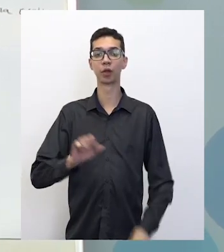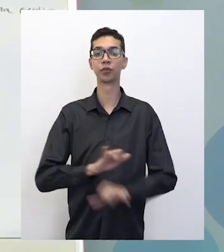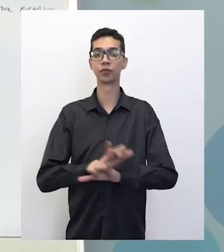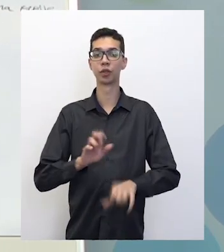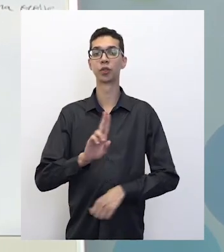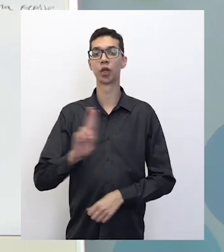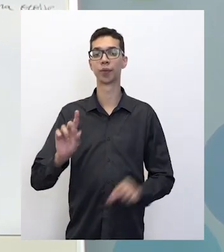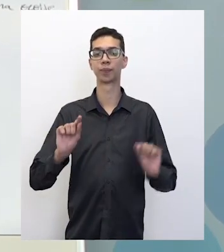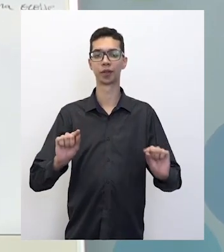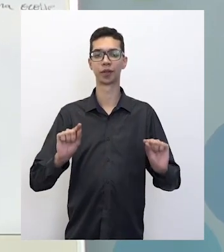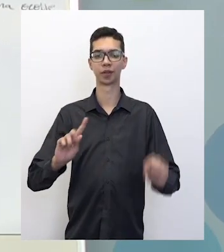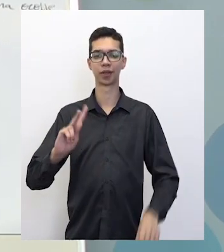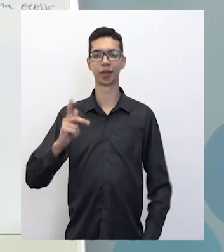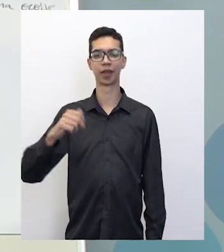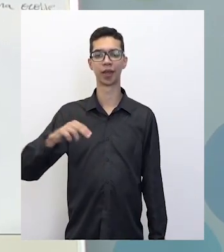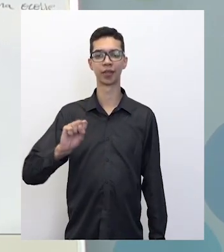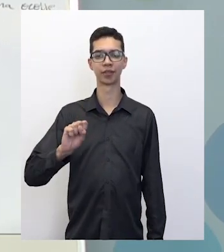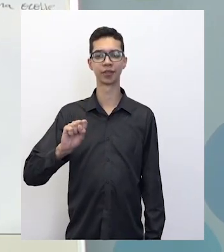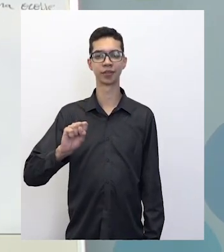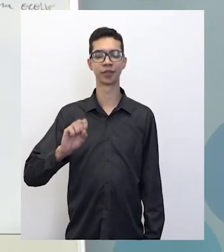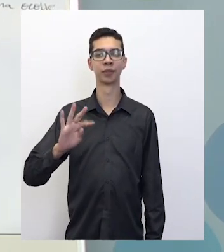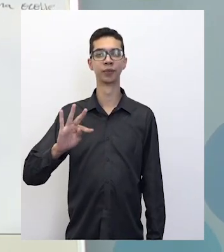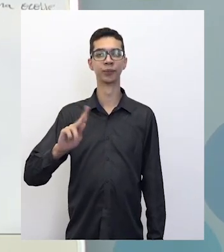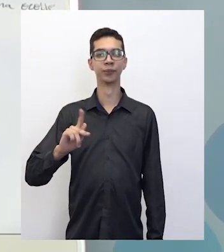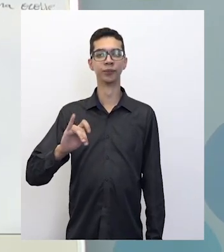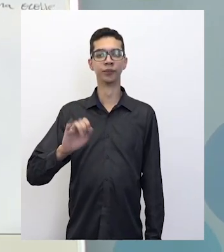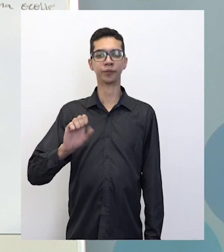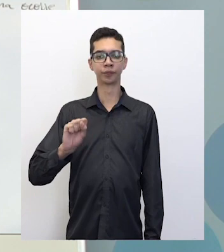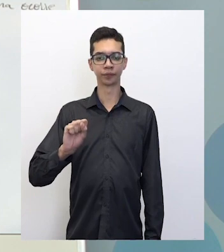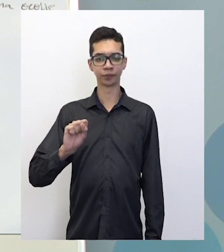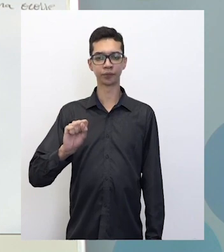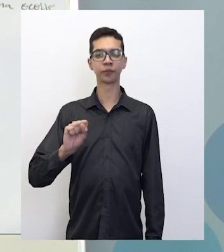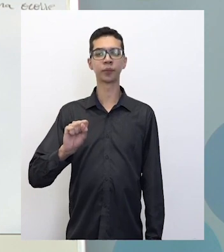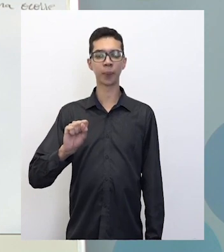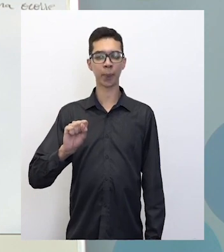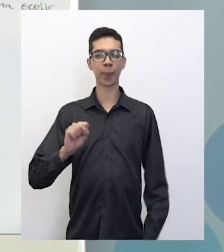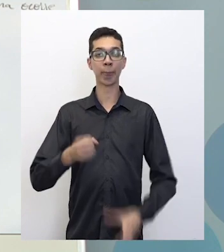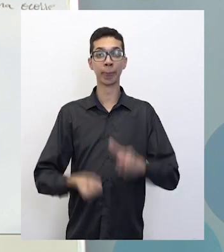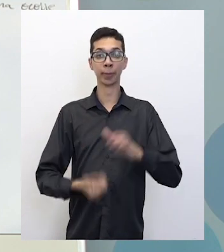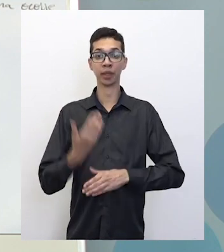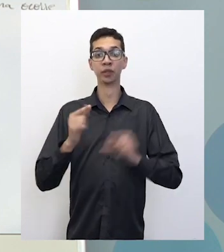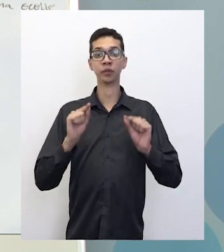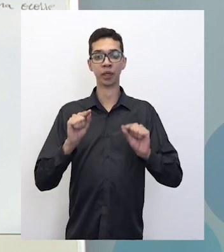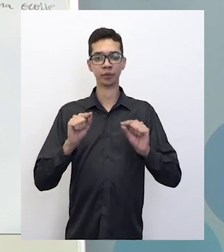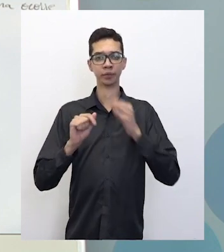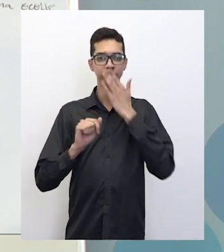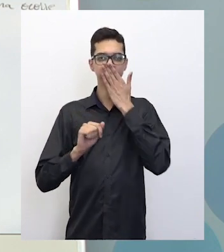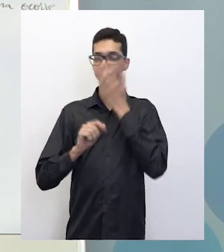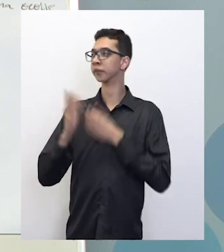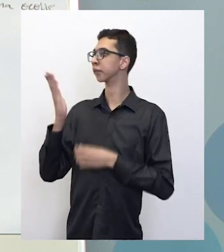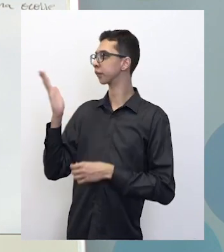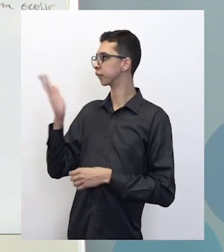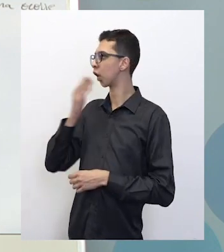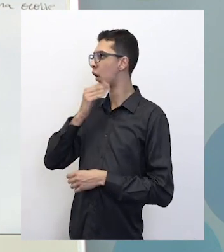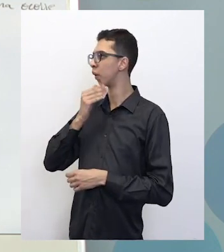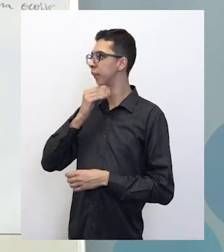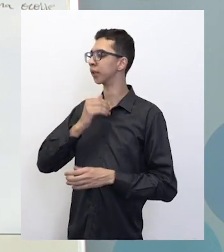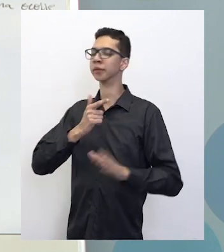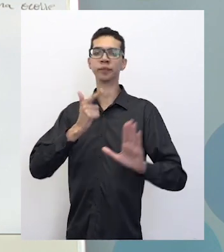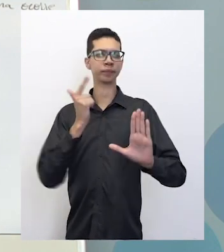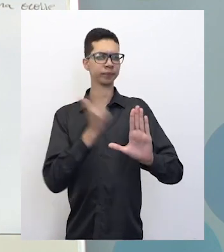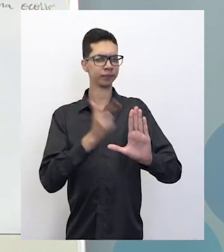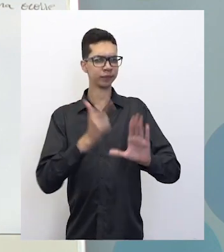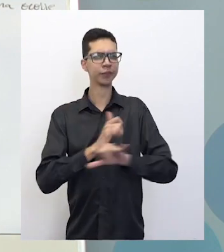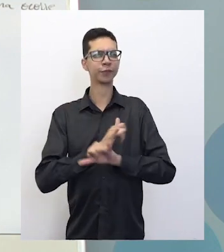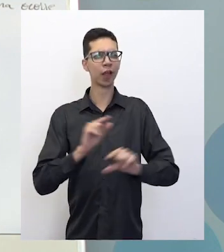Hans Thies Lehmann, né, que criou a obra Postdramatisches Theater em 1999, né, um crítico alemão, falando um pouquinho aí sobre o que é